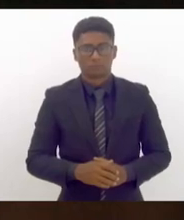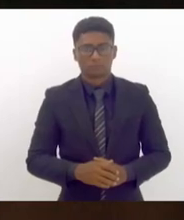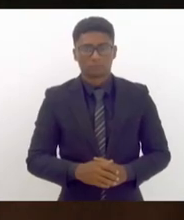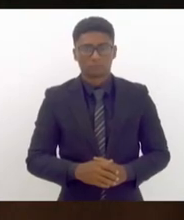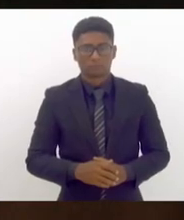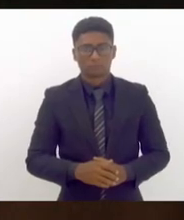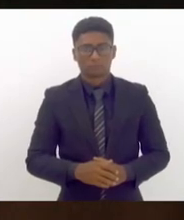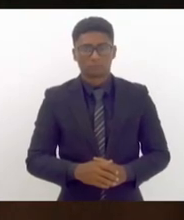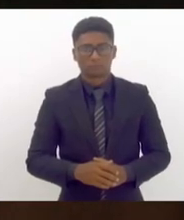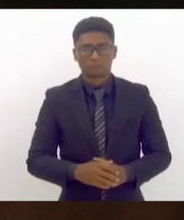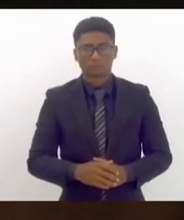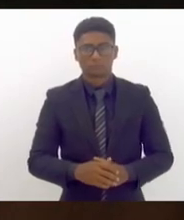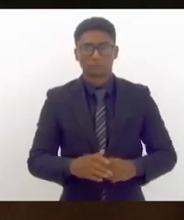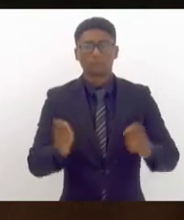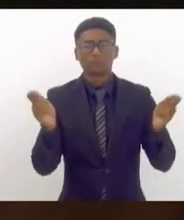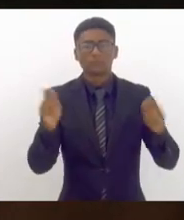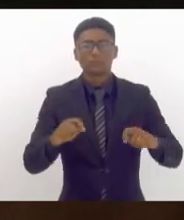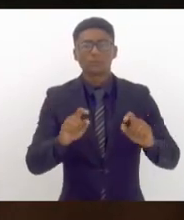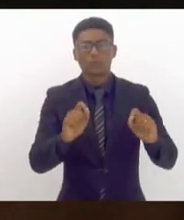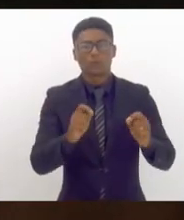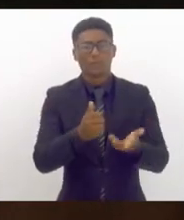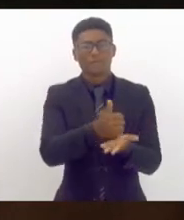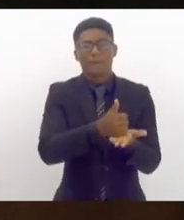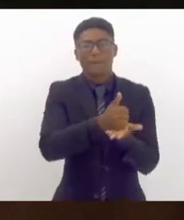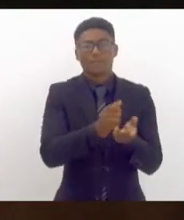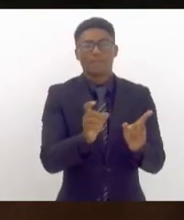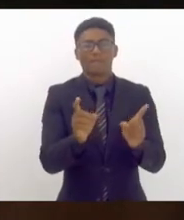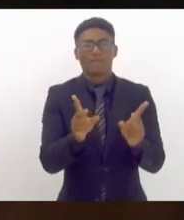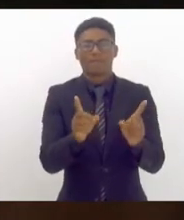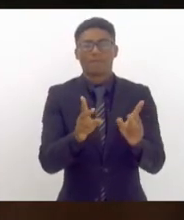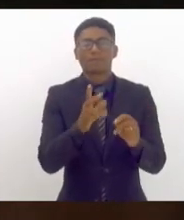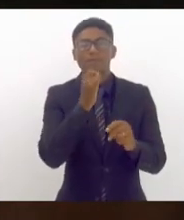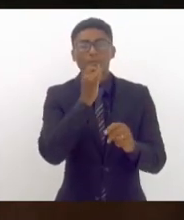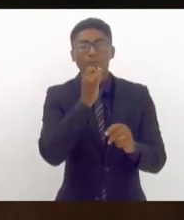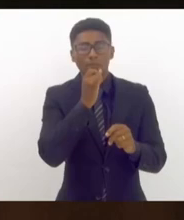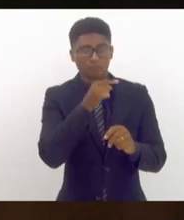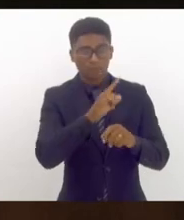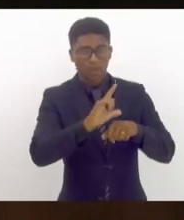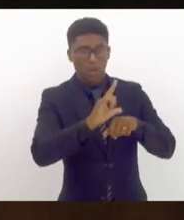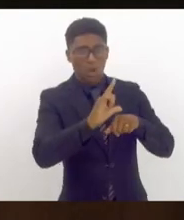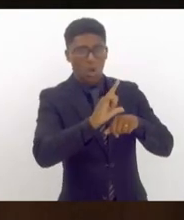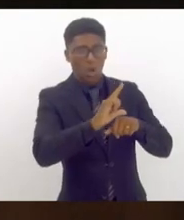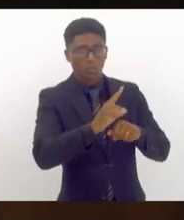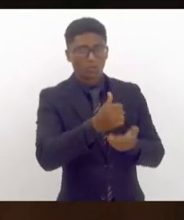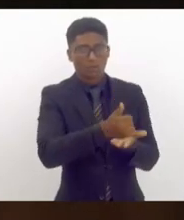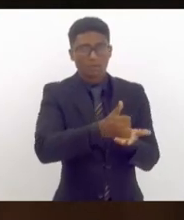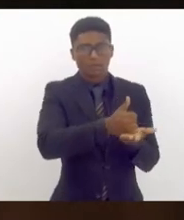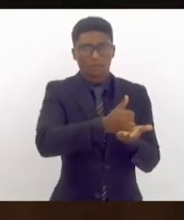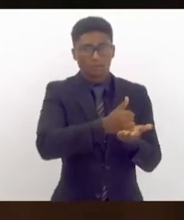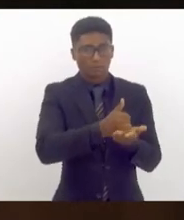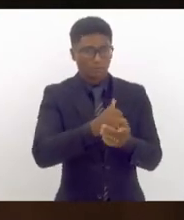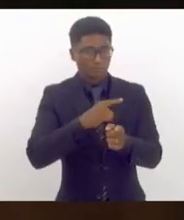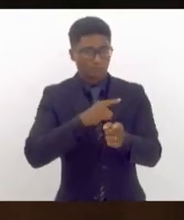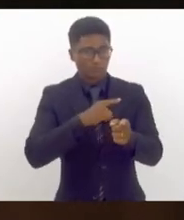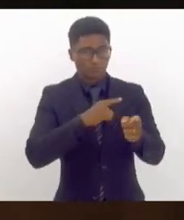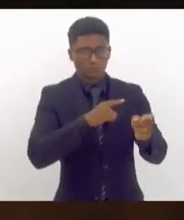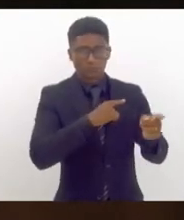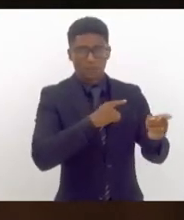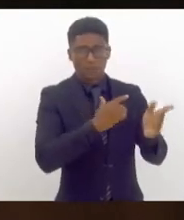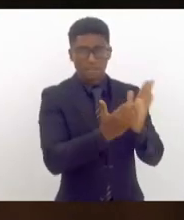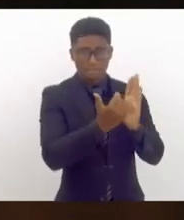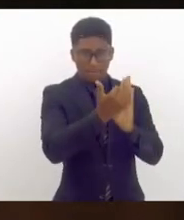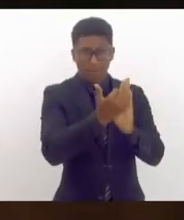um comércio saudável, no sentido do seguinte: quanto mais drogarias existirem, melhor para a população. Quanto